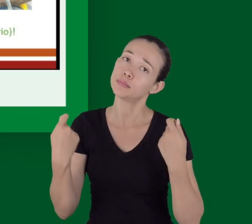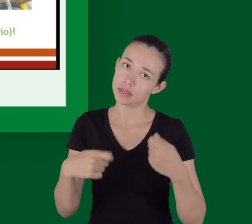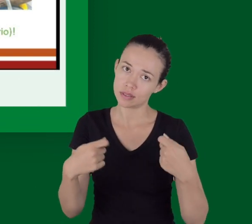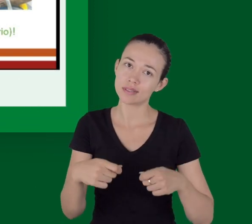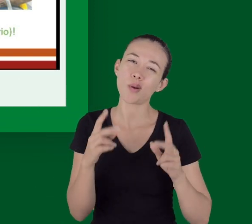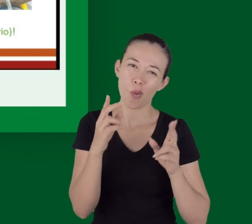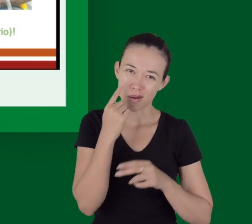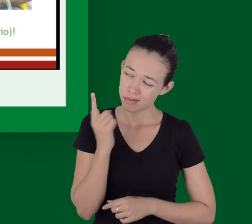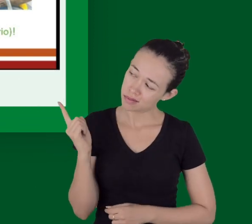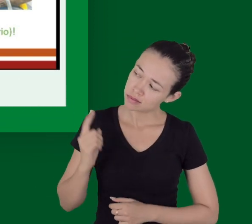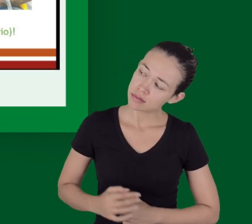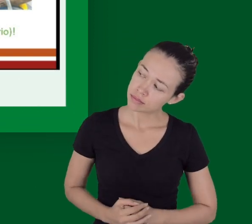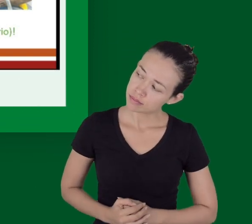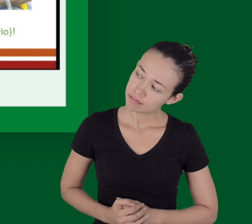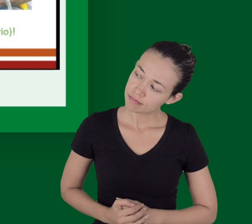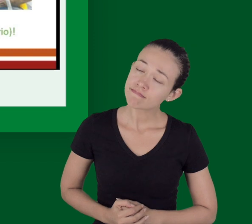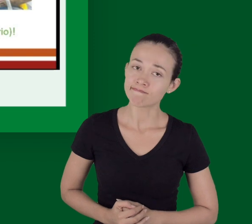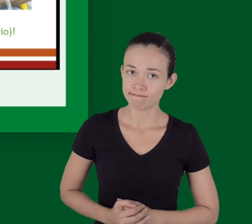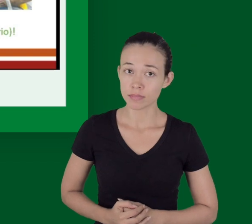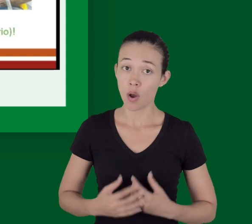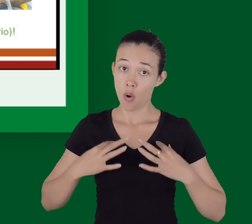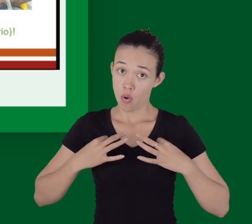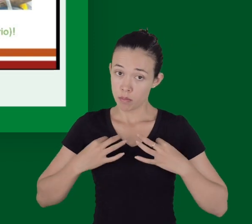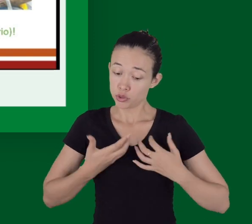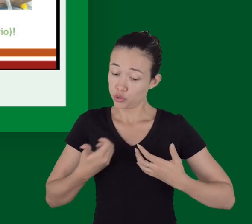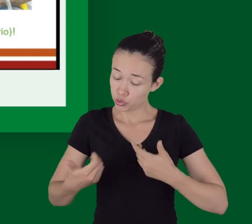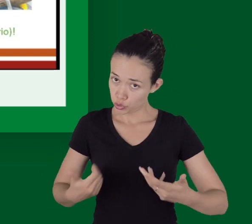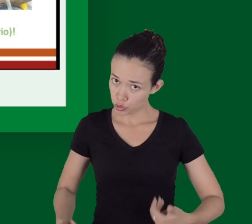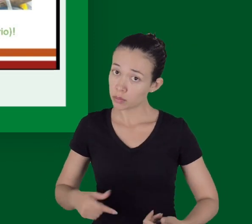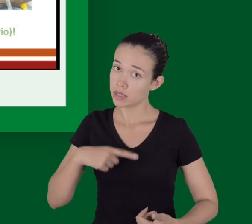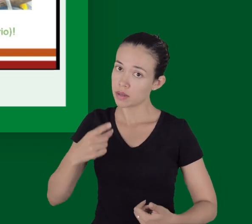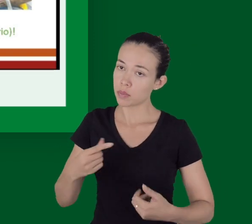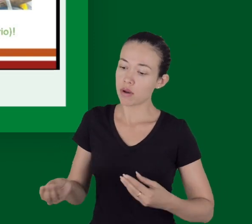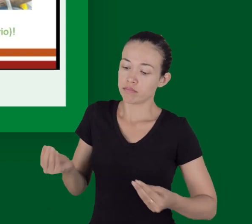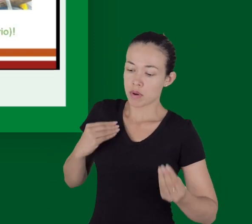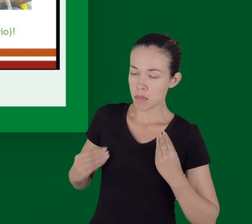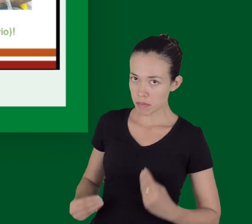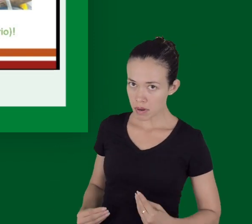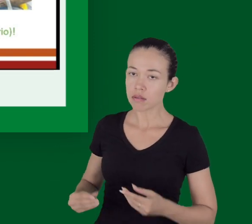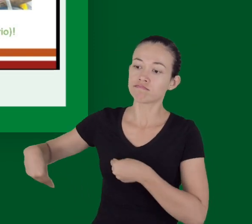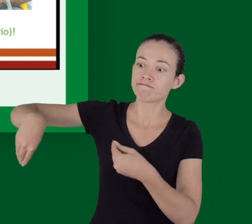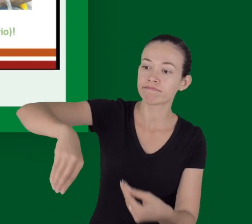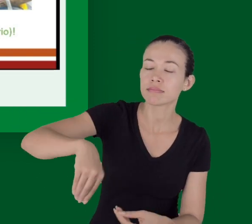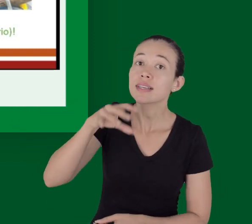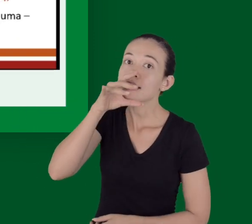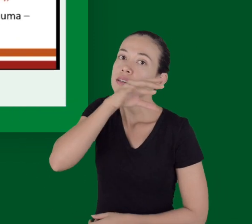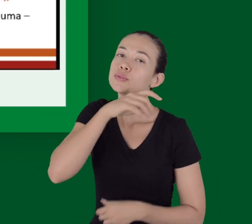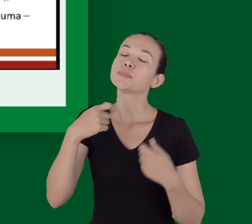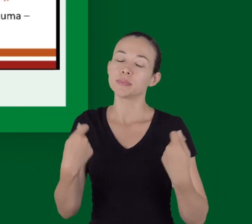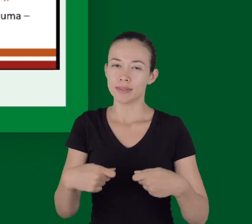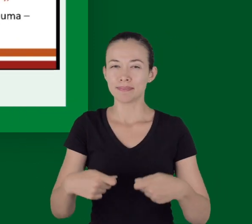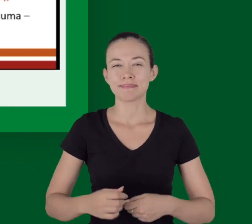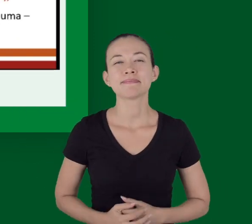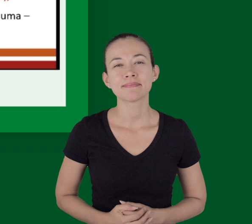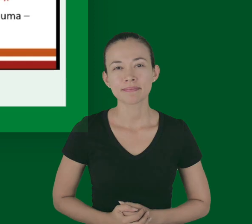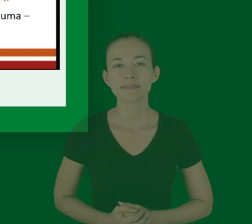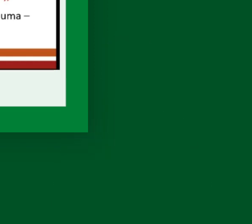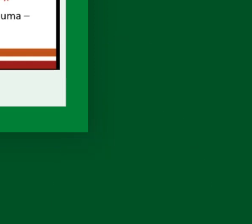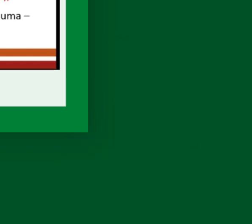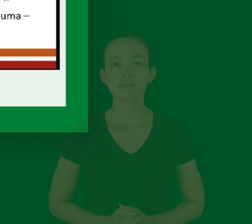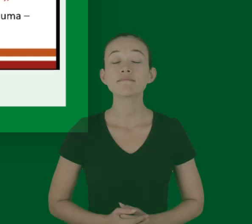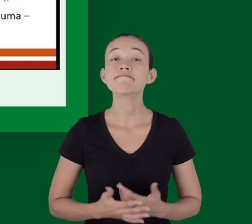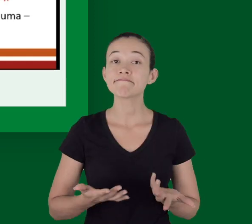moderado tem que ser aquecido, tá? Então, eu vou despir esse paciente e vou mexer rapidamente para não provocar essa exposição